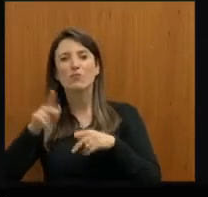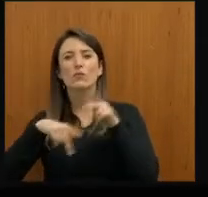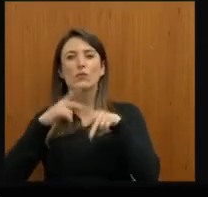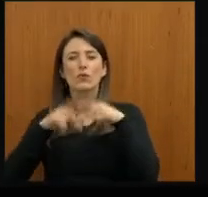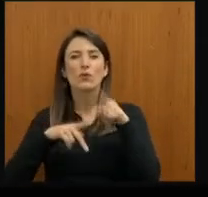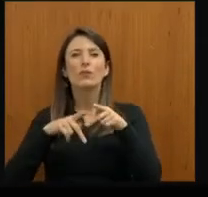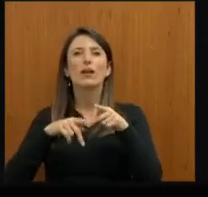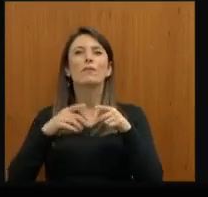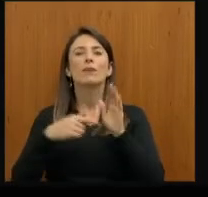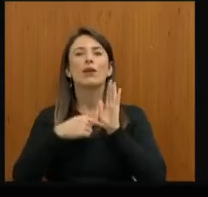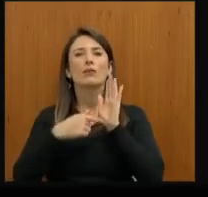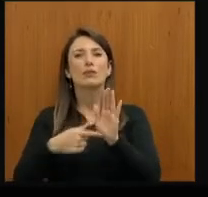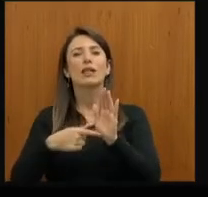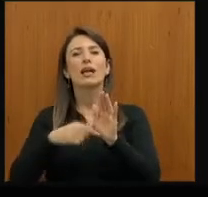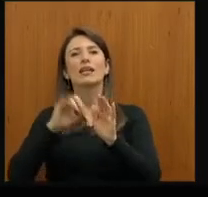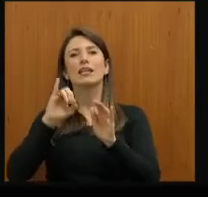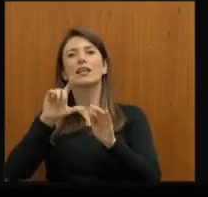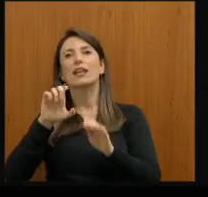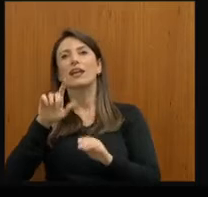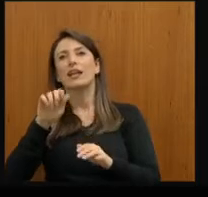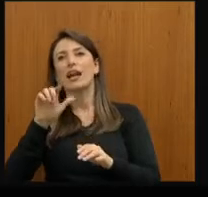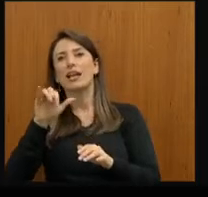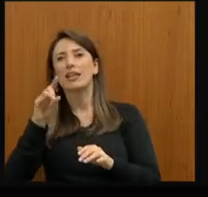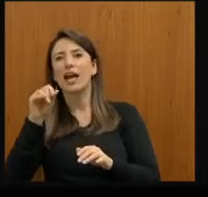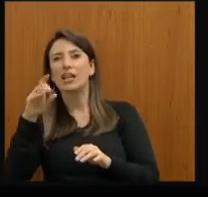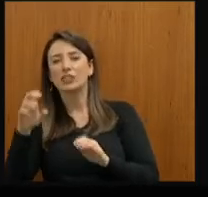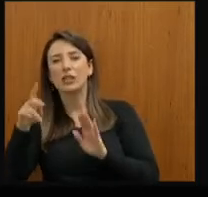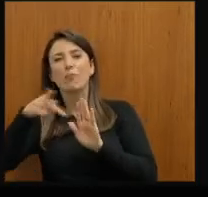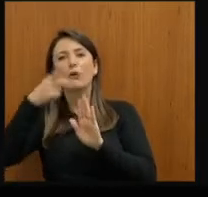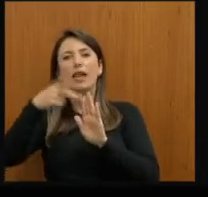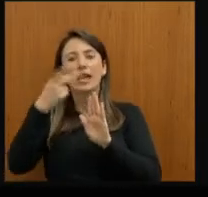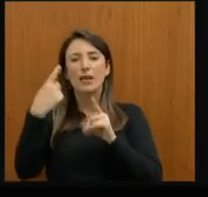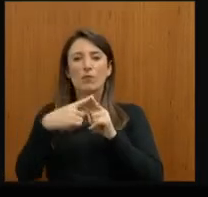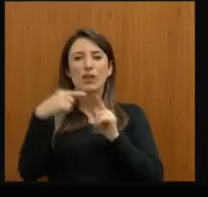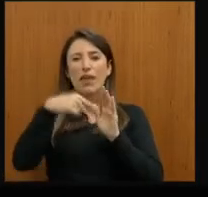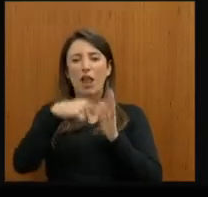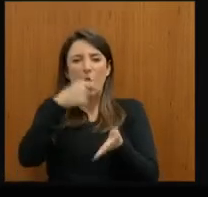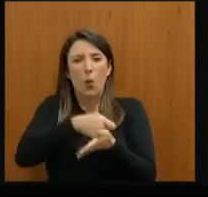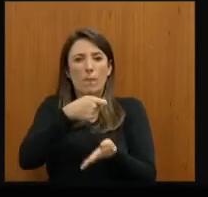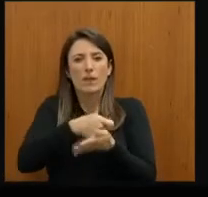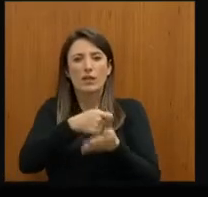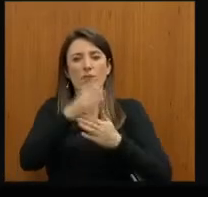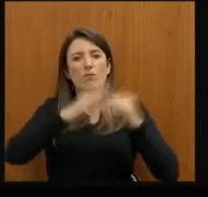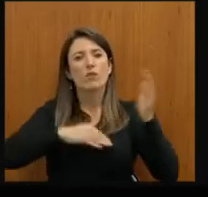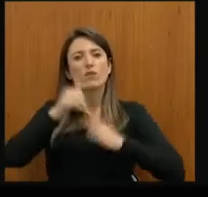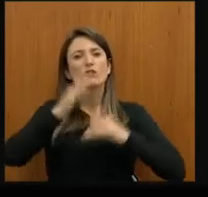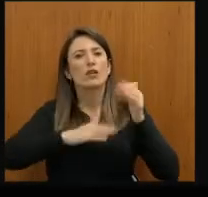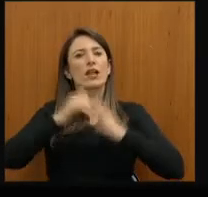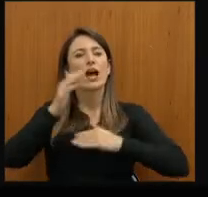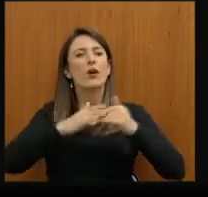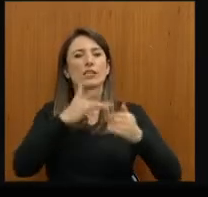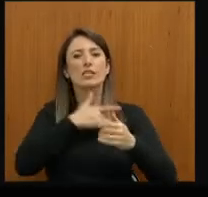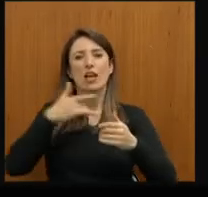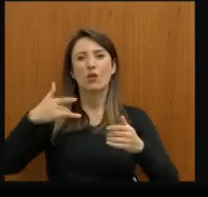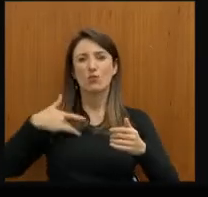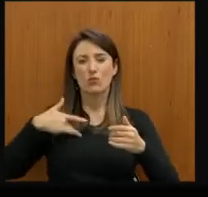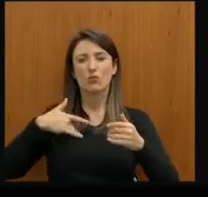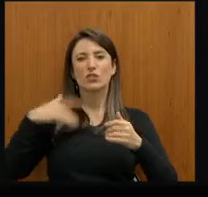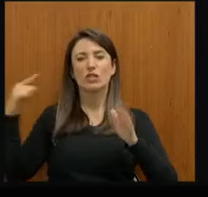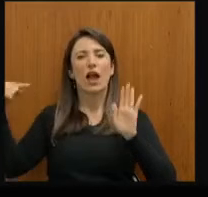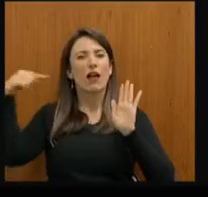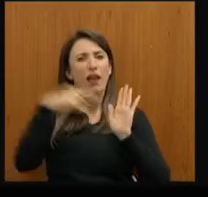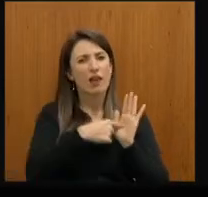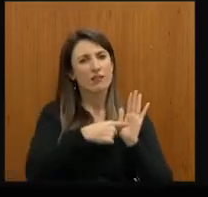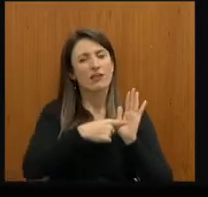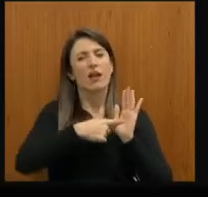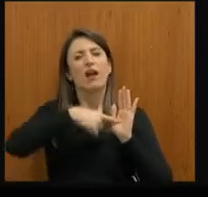Ministério da Saúde basicamente isso portaria é lobrigos Profissionais de Saúde a relatarem a violência